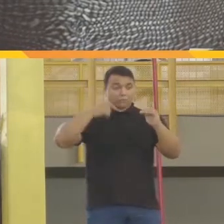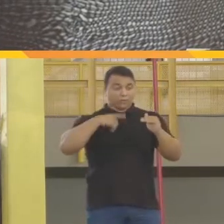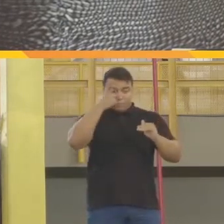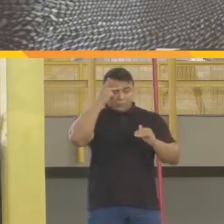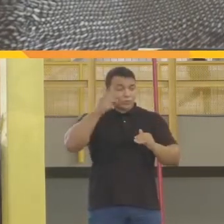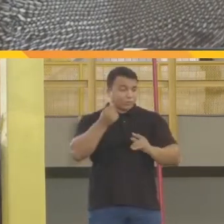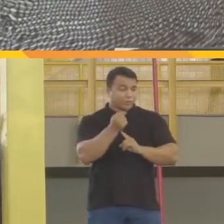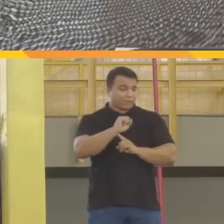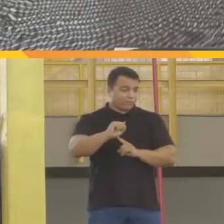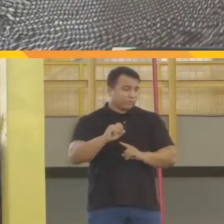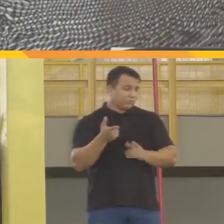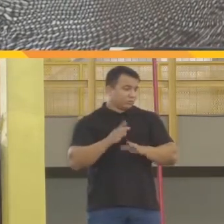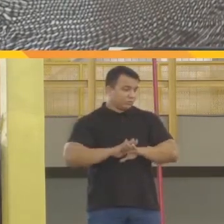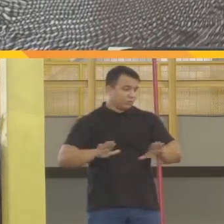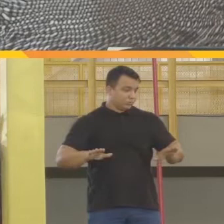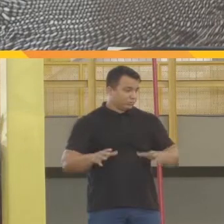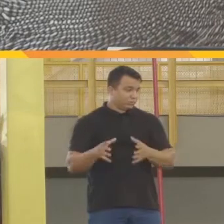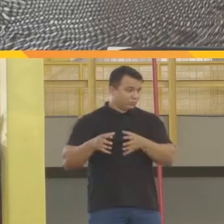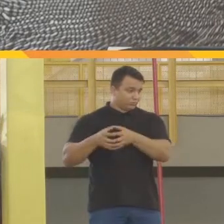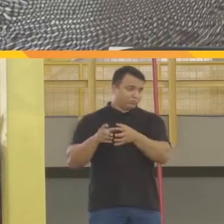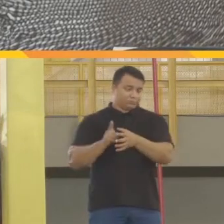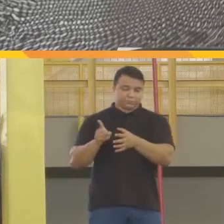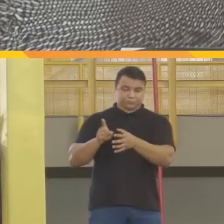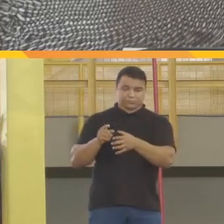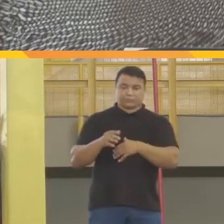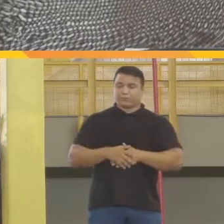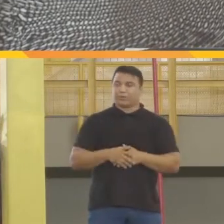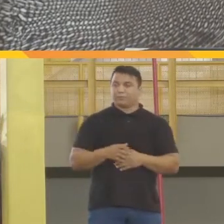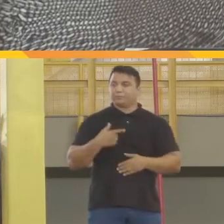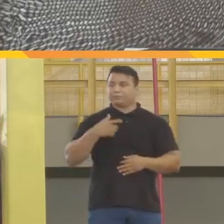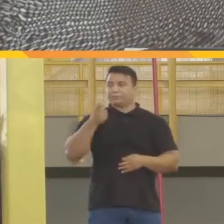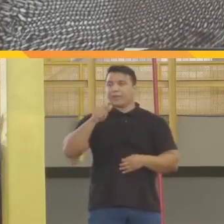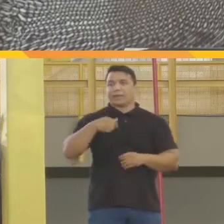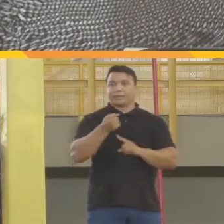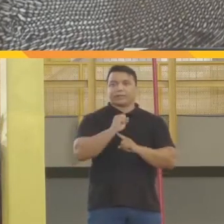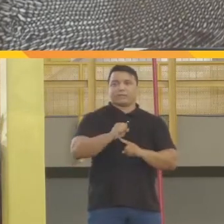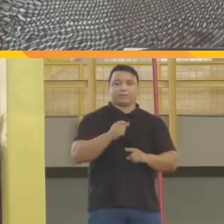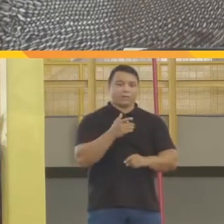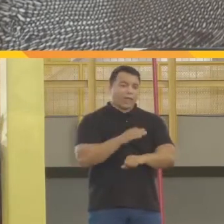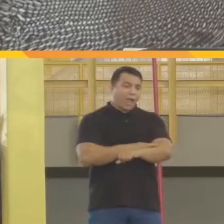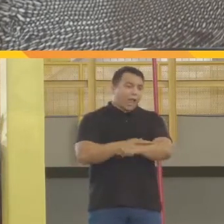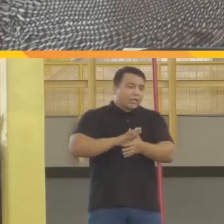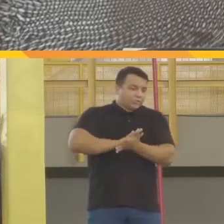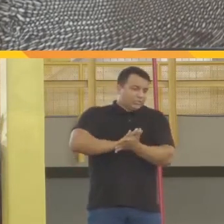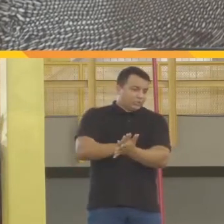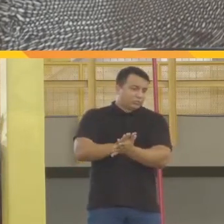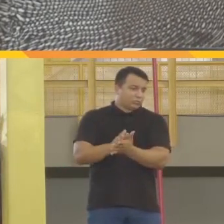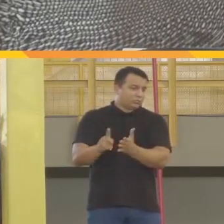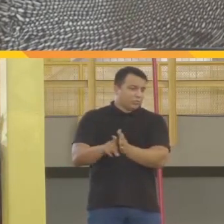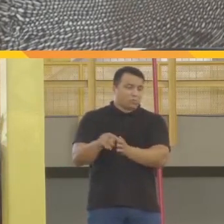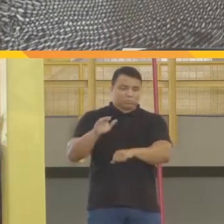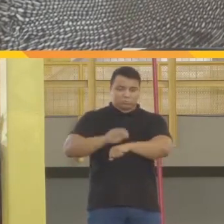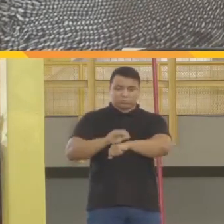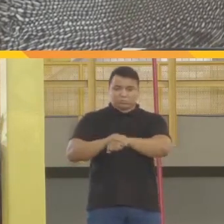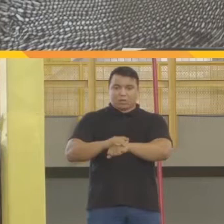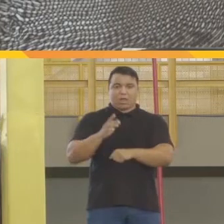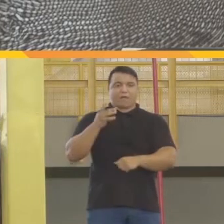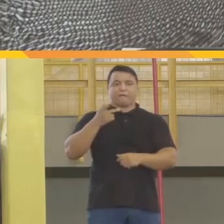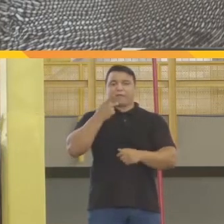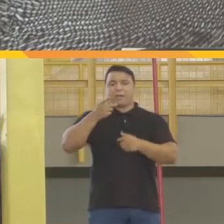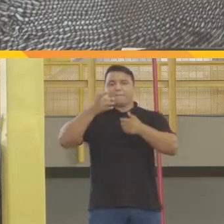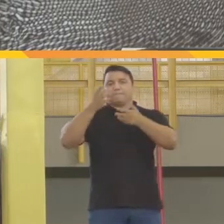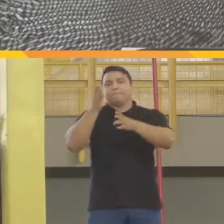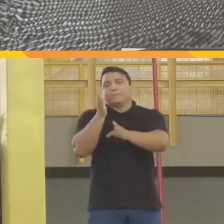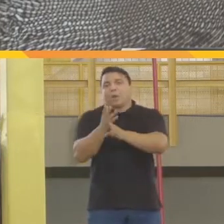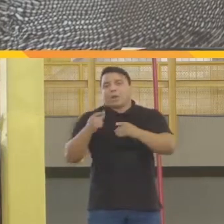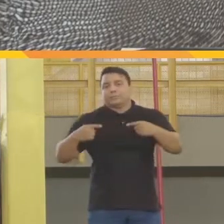esses darwinistas sociais que eram, repito, defensores de um racismo que eles alegavam ser